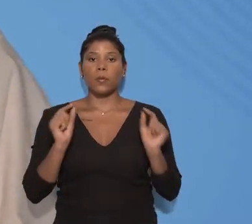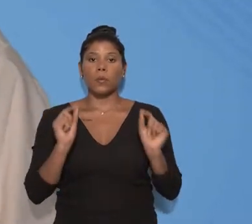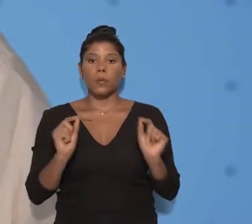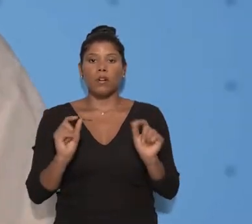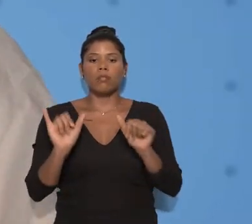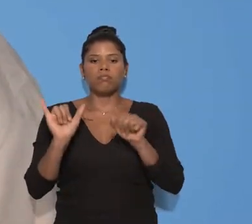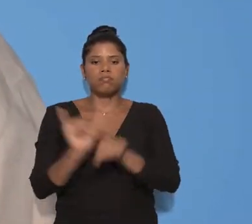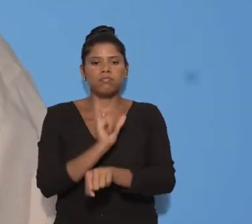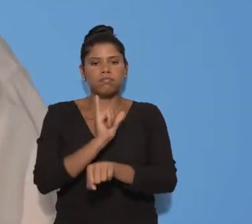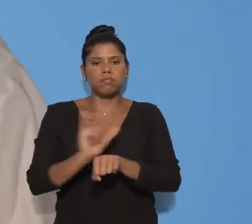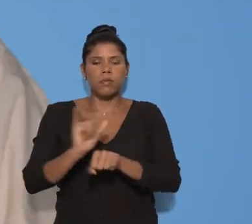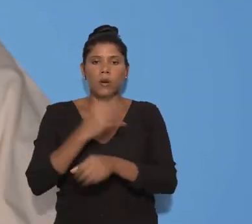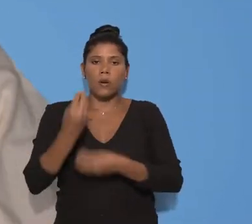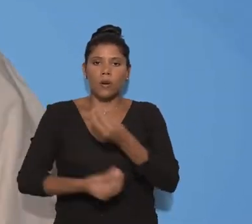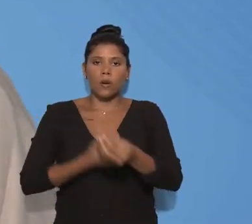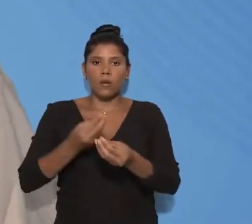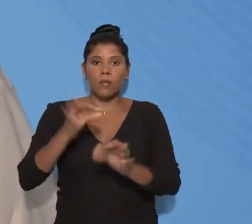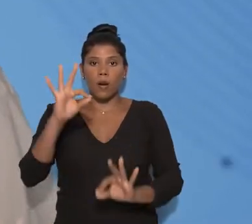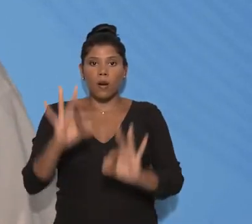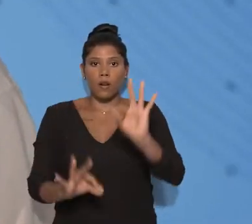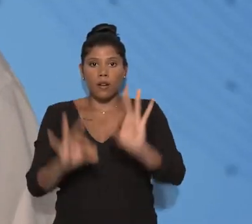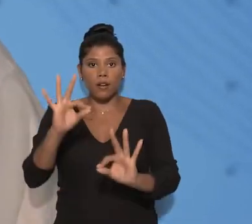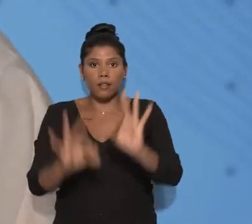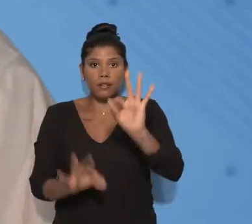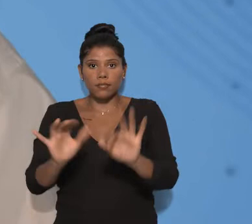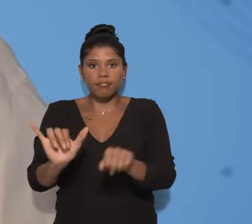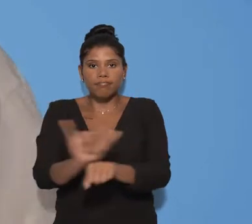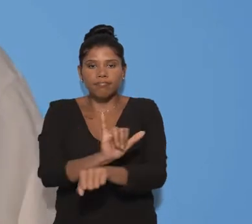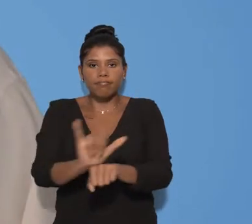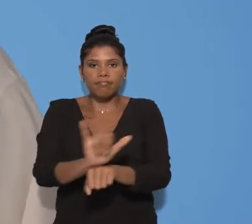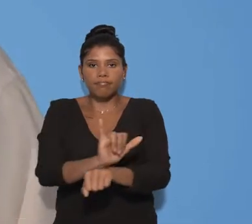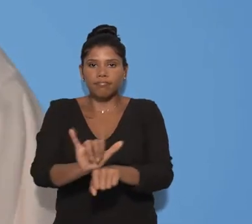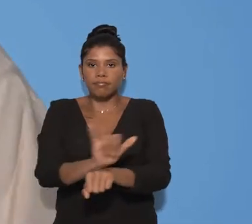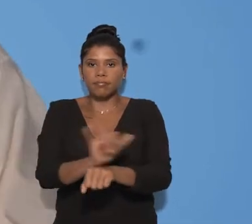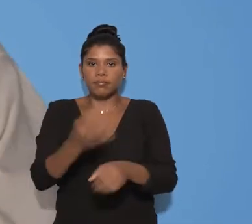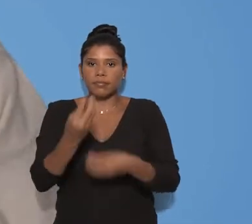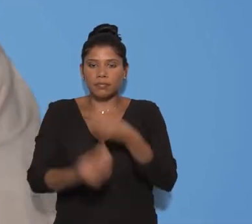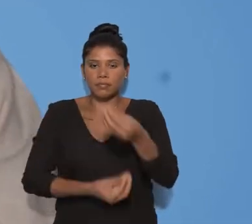que se monta a estratégia, a maneira de ser